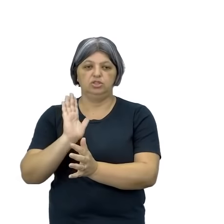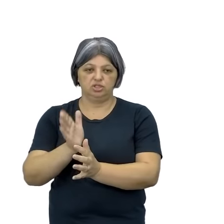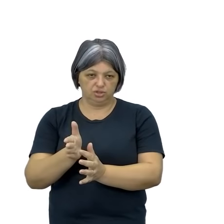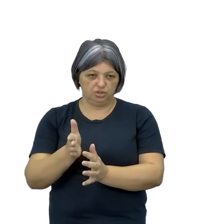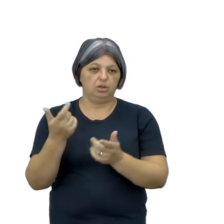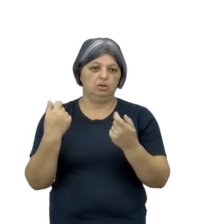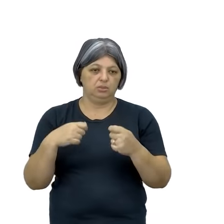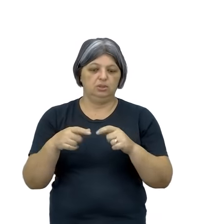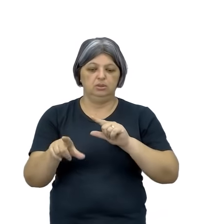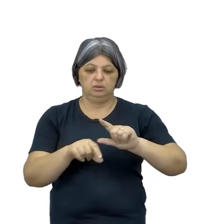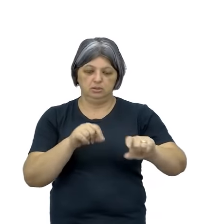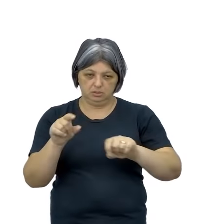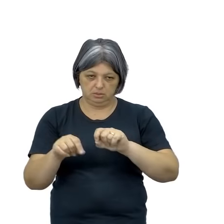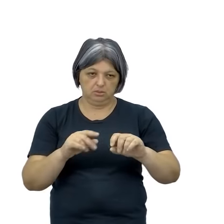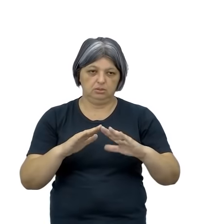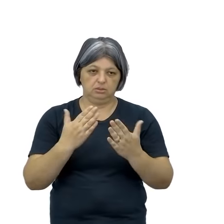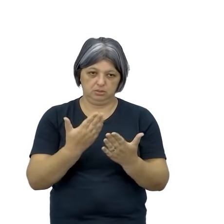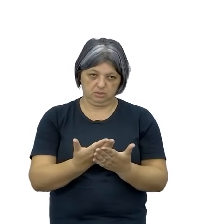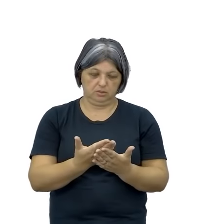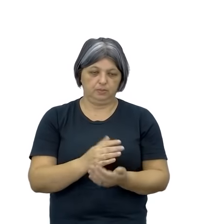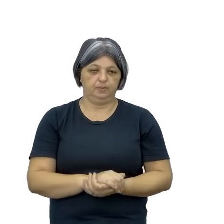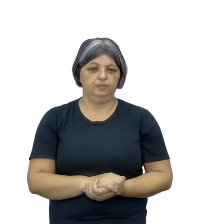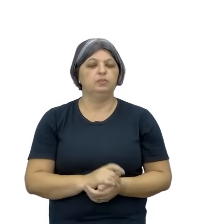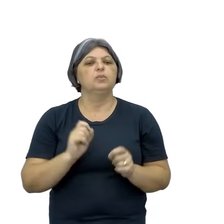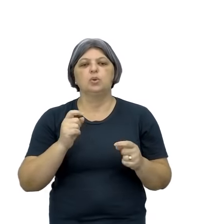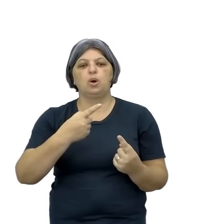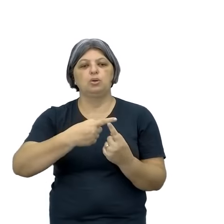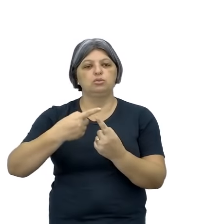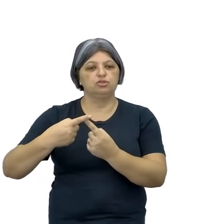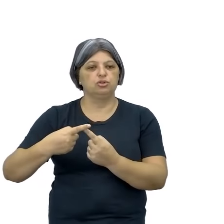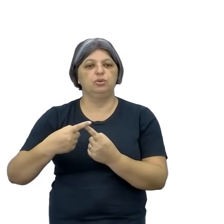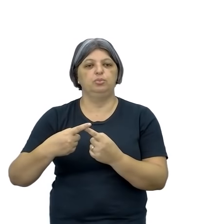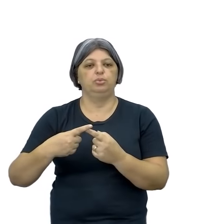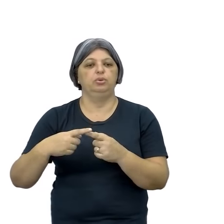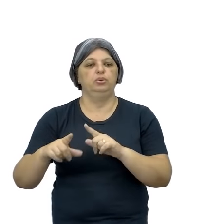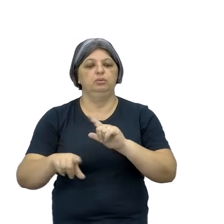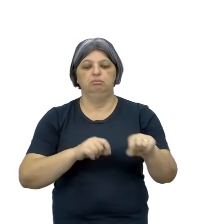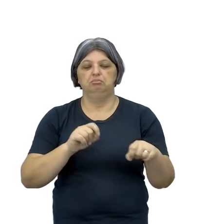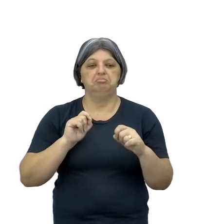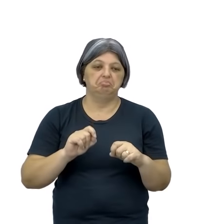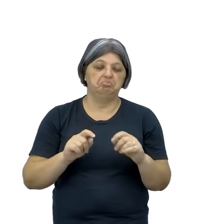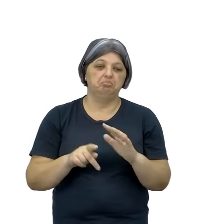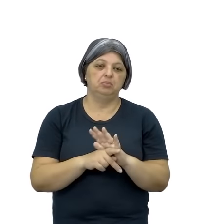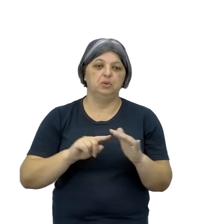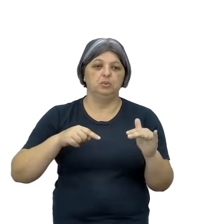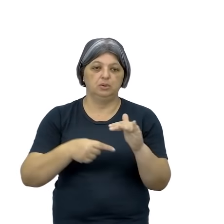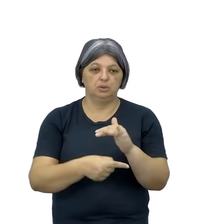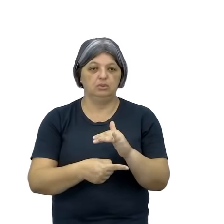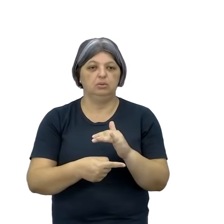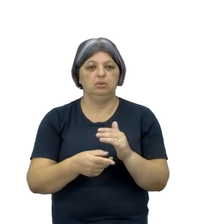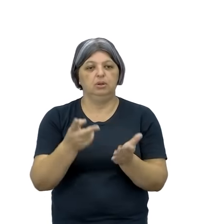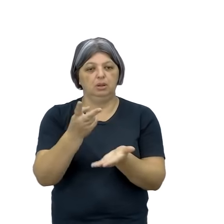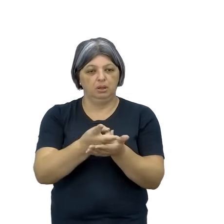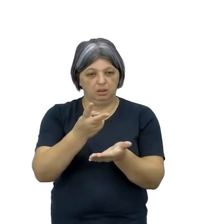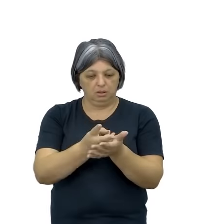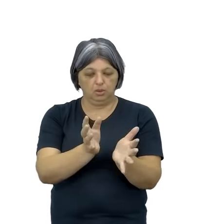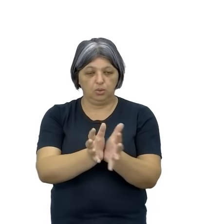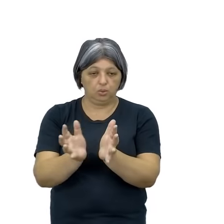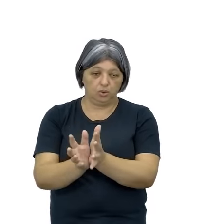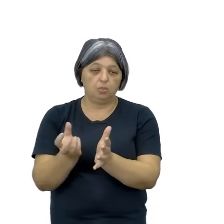aí selecionado pela escola, que tipo de agrupamento foi escolhido, se é de mesma turma ou de